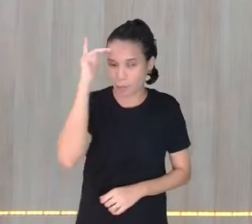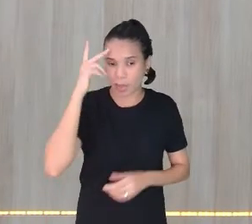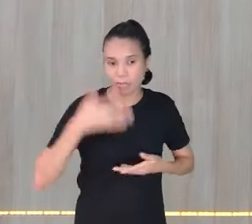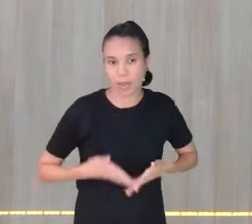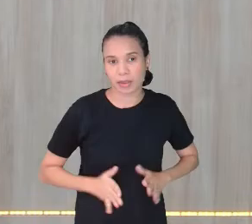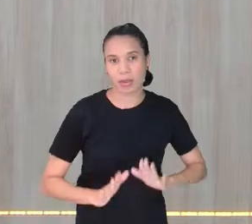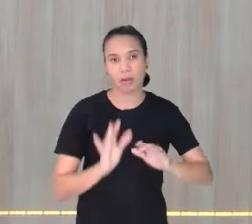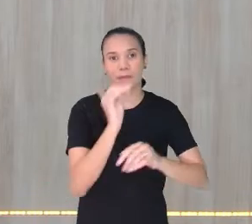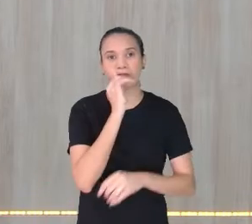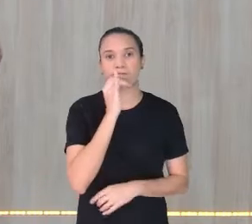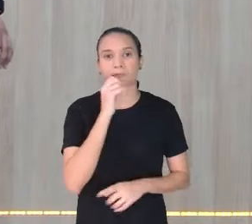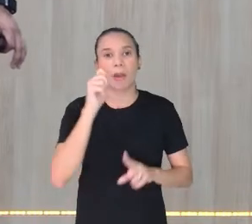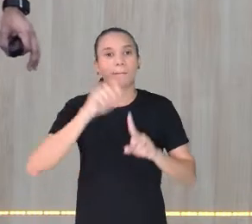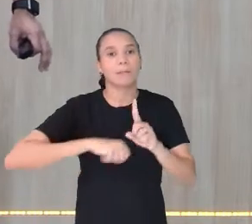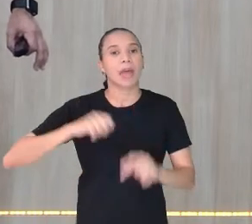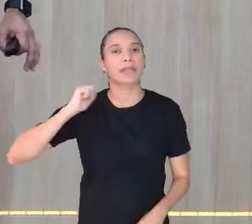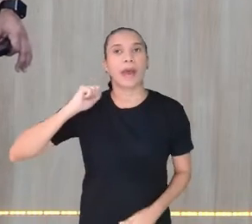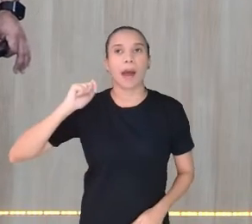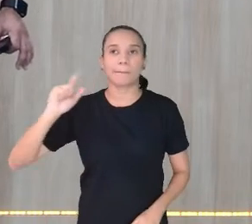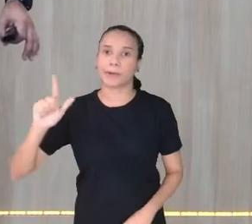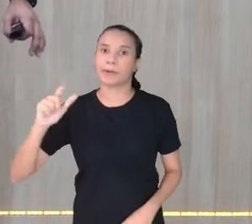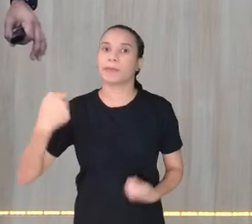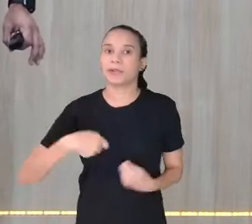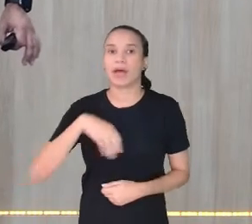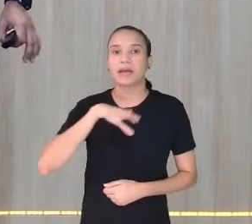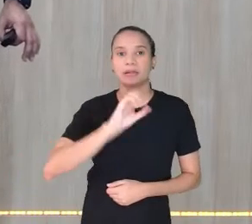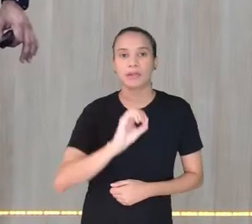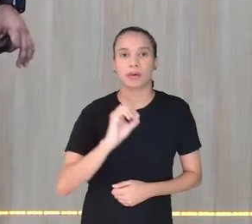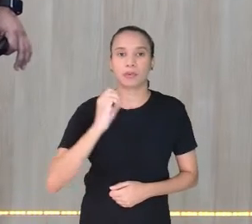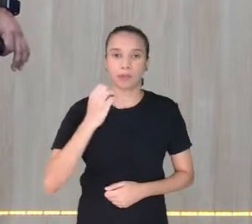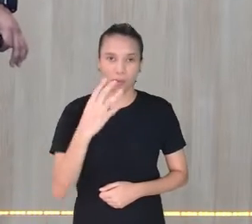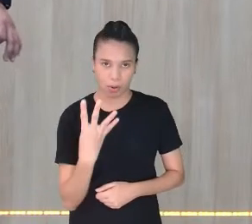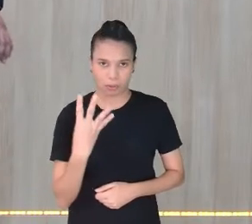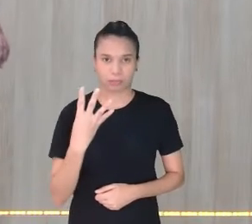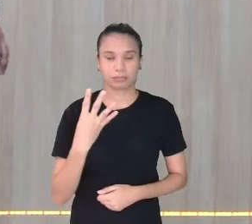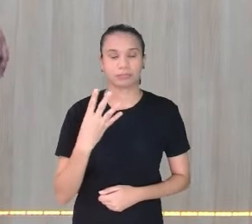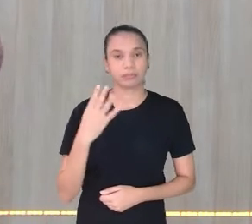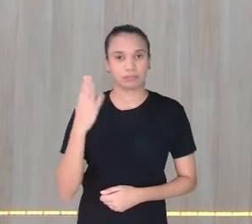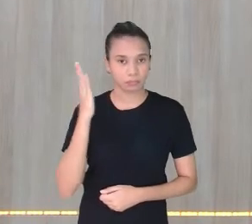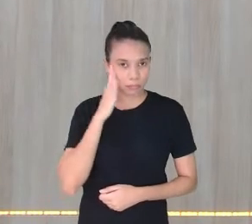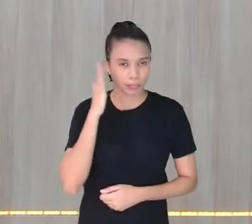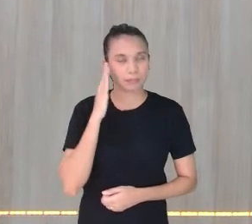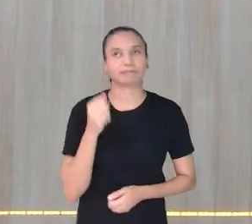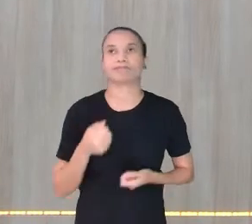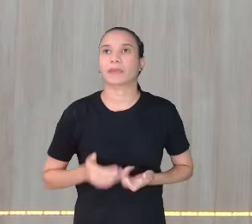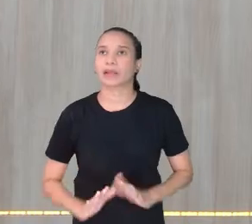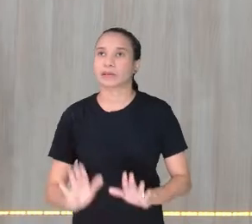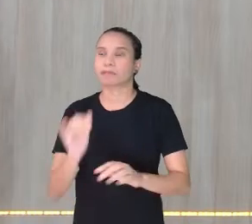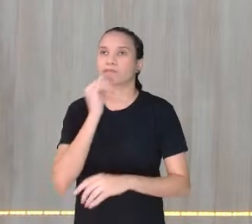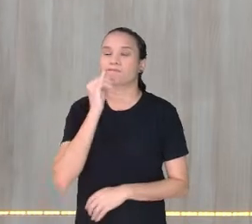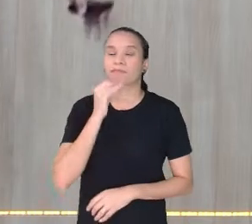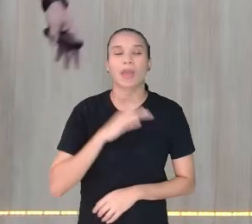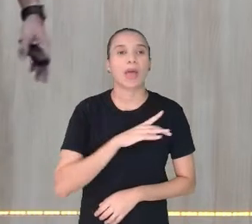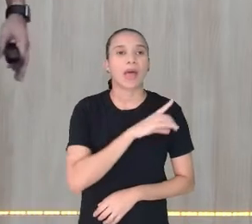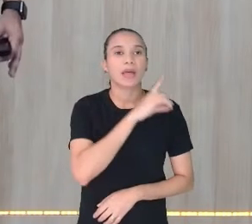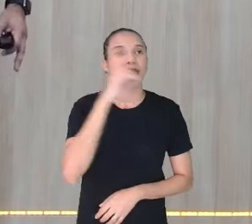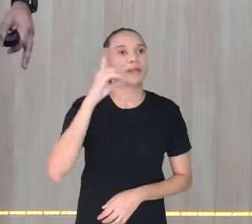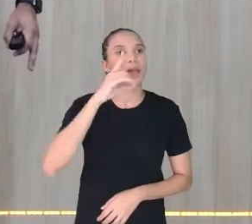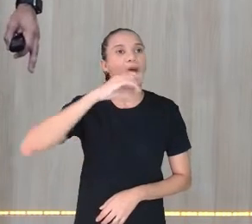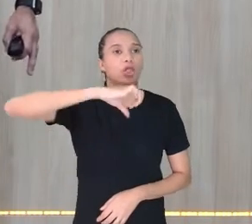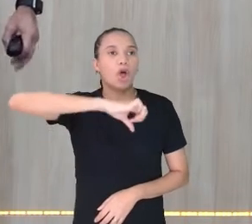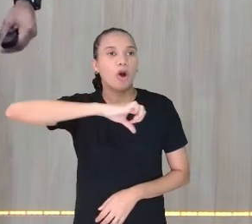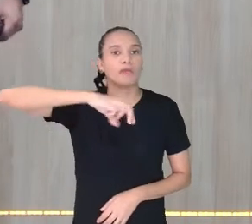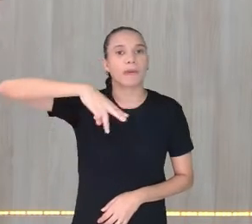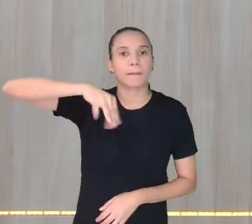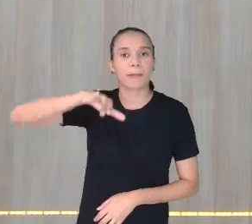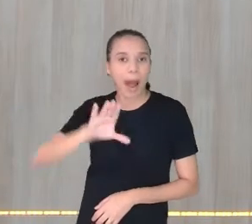nasceu aí no mês de abril, por exemplo, aí você vai colocar 04. Se você nasceu no dia 9 de